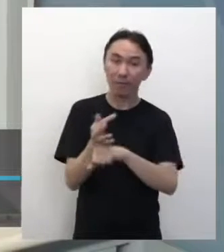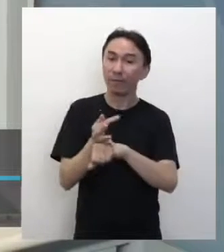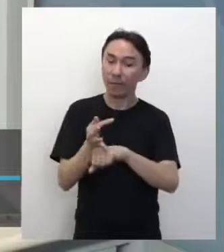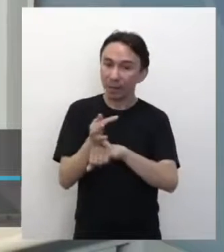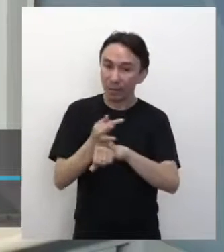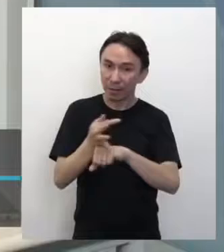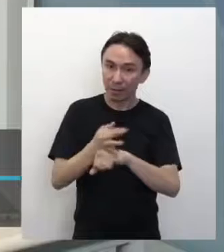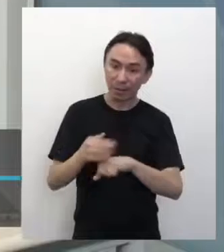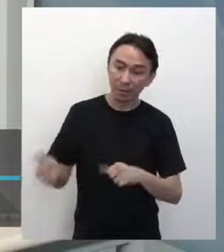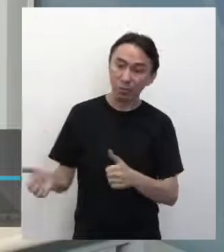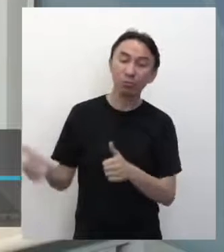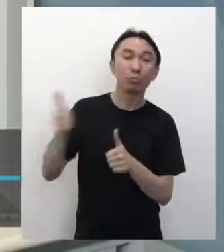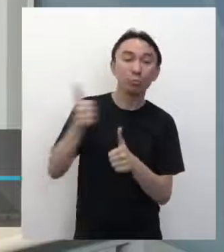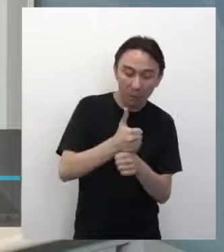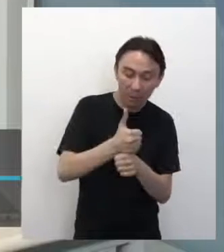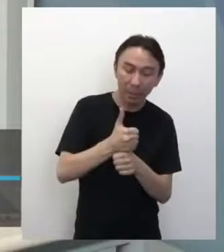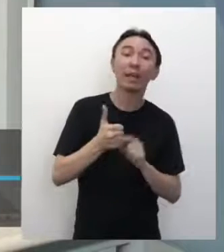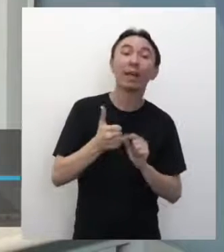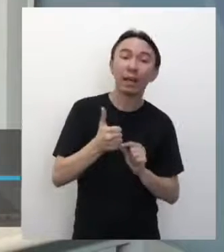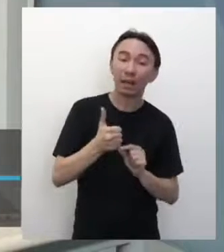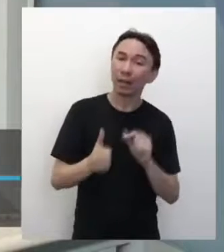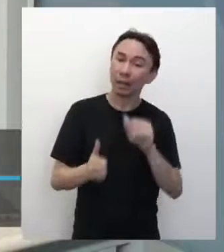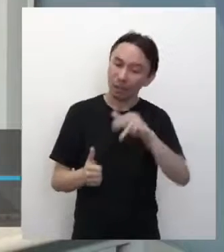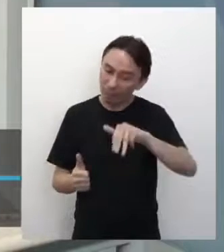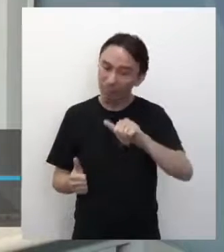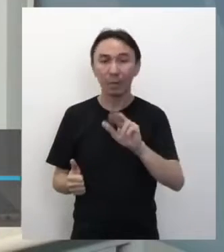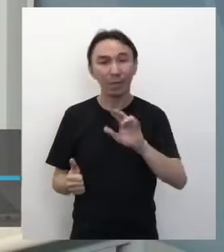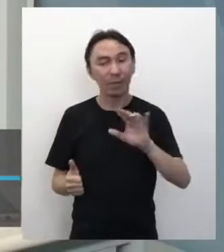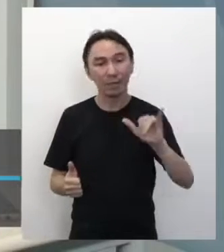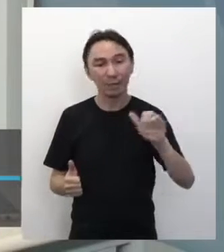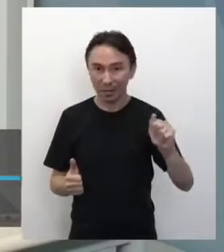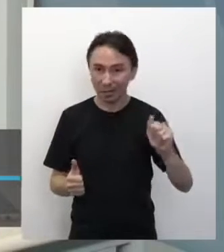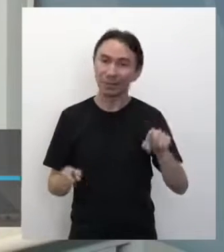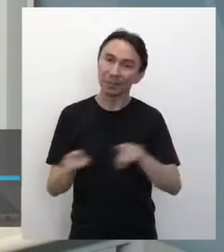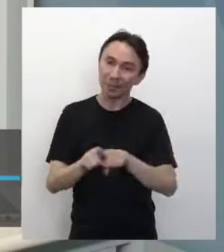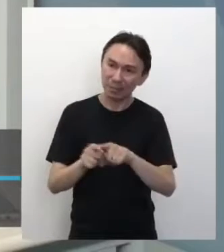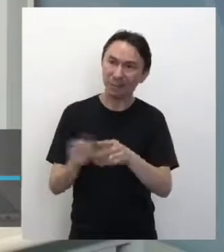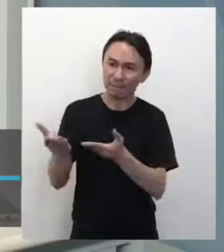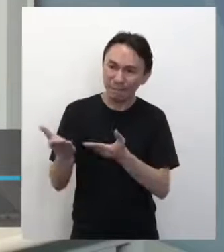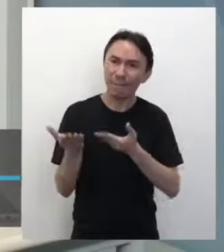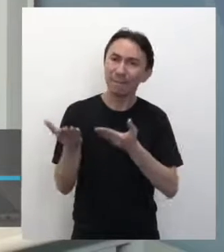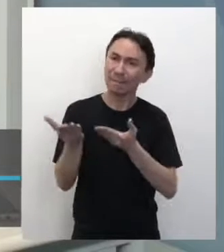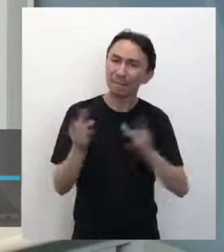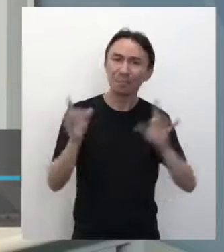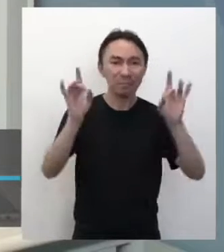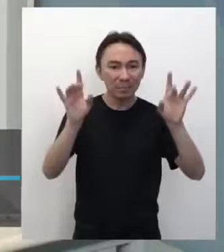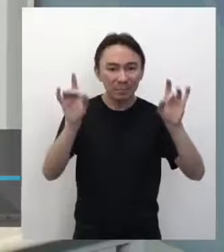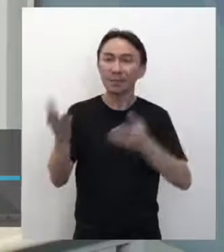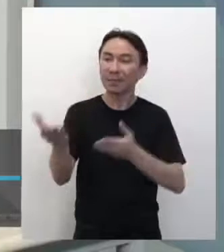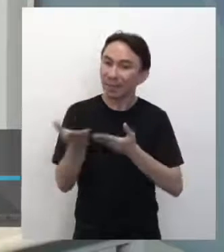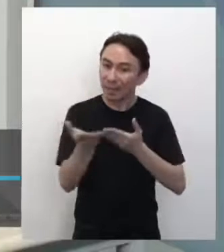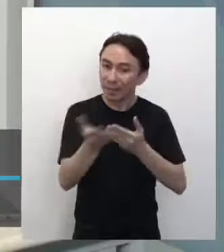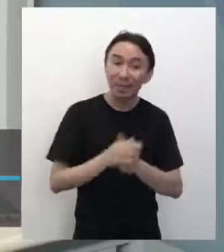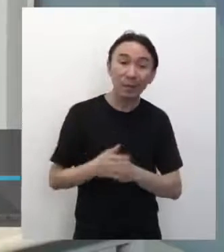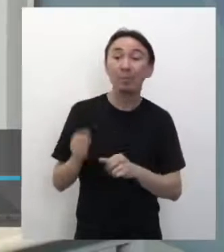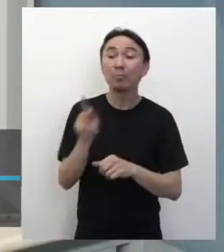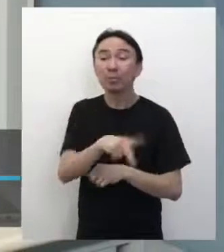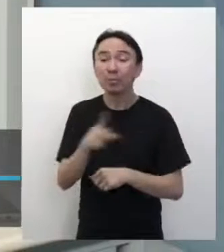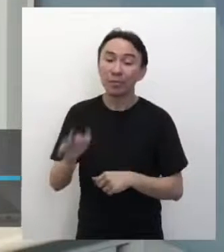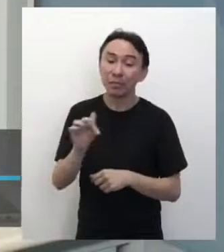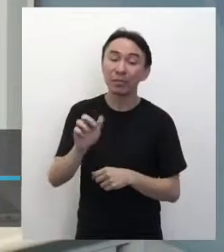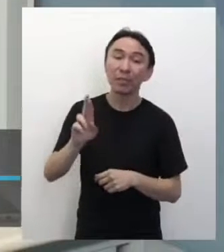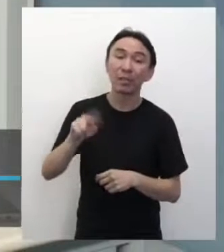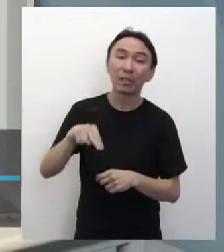A professora Márcia, que vai trazer também convidados especiais. Então, vocês vão ficar aí perguntando, cadê a professora Fernanda? A professora Fernanda estará